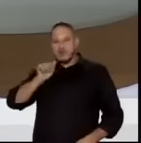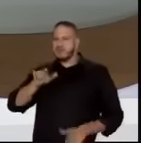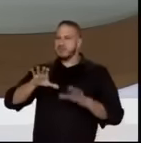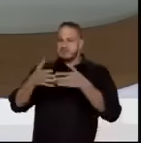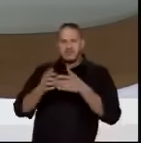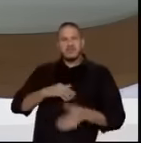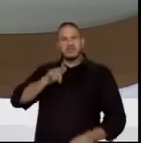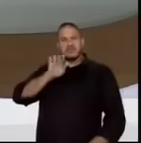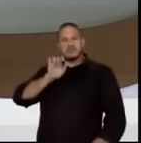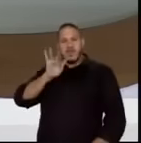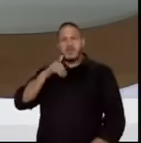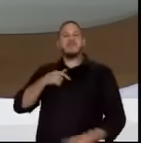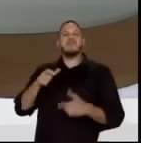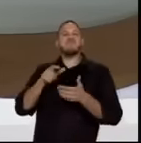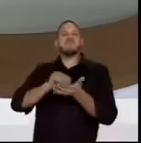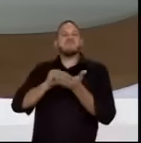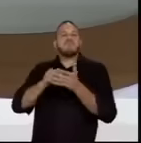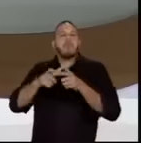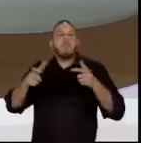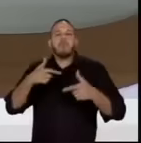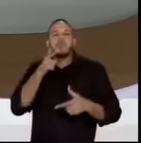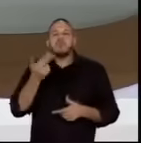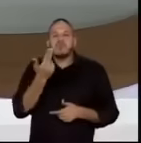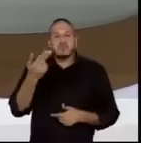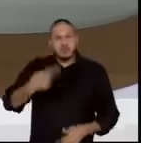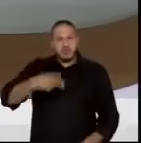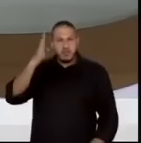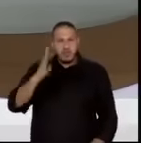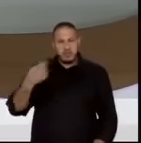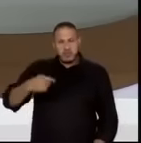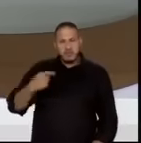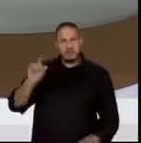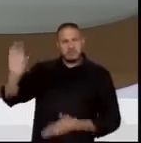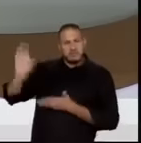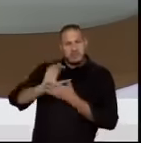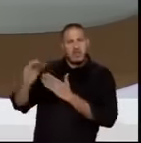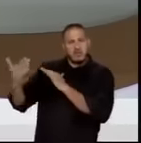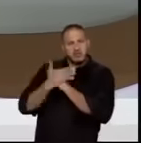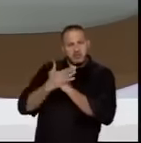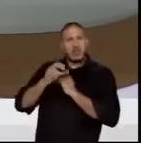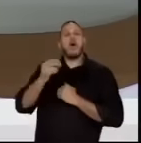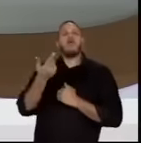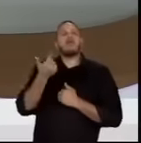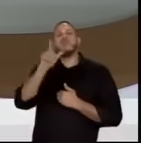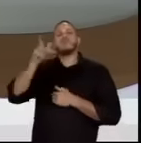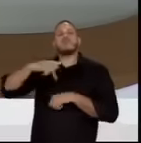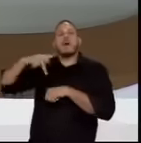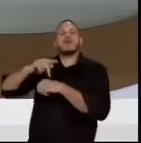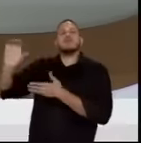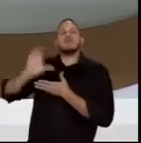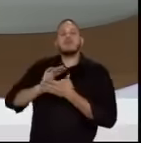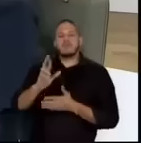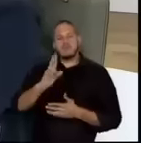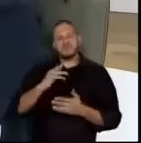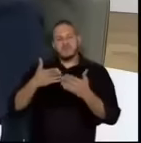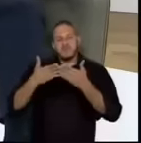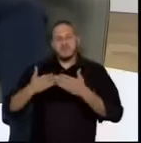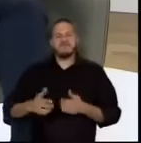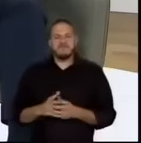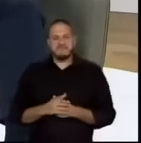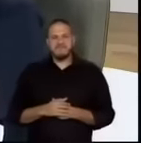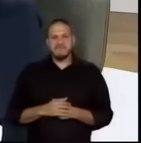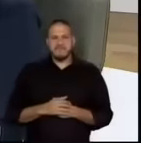situação econômica só piora. O Brasil precisa ou não precisa de ajuda internacional? Me responda, por favor. Era